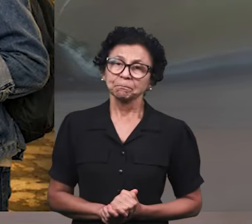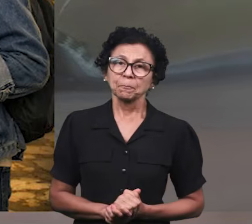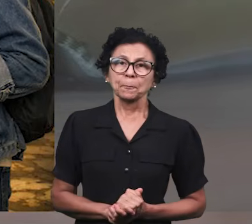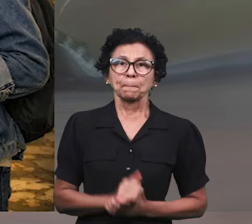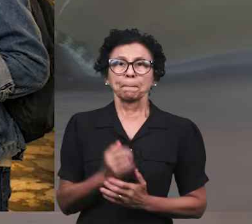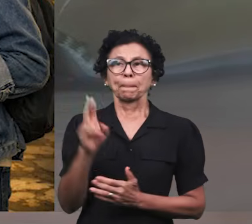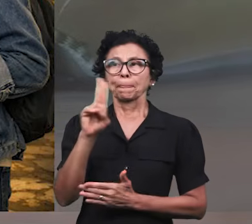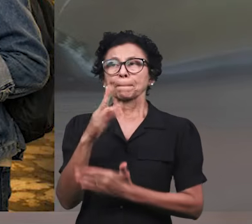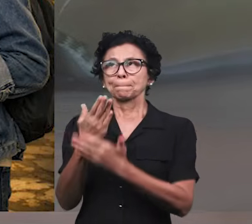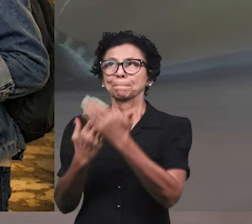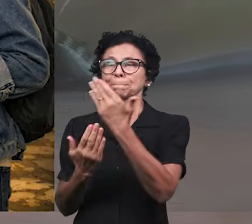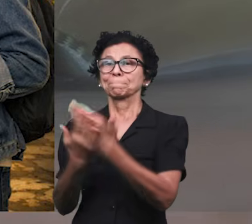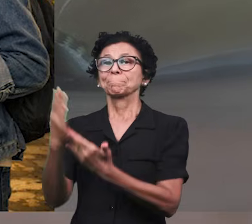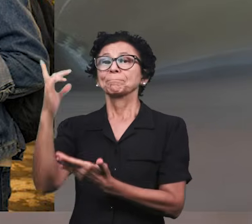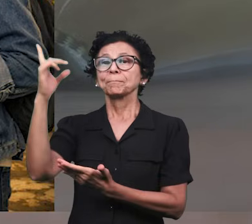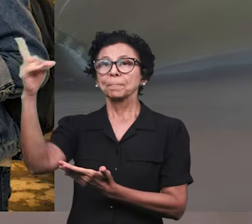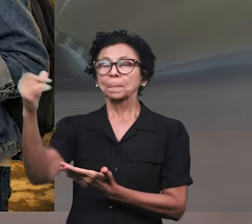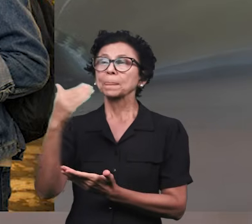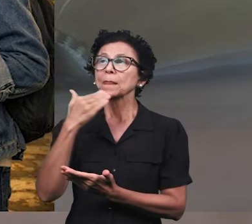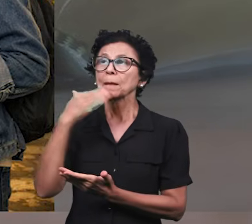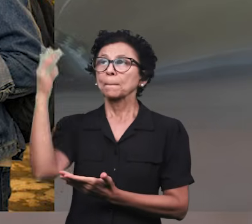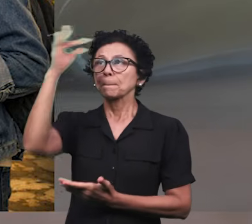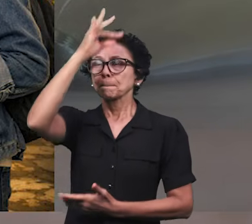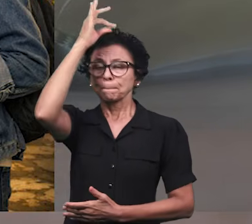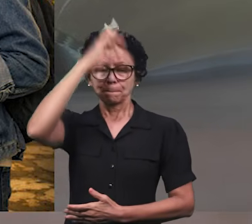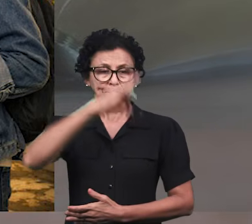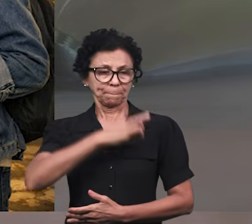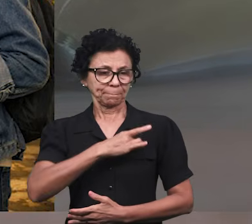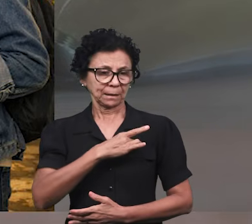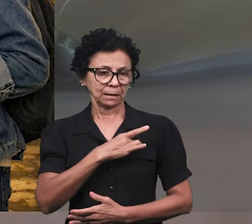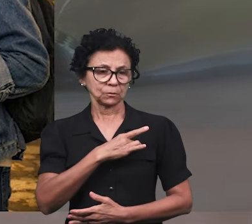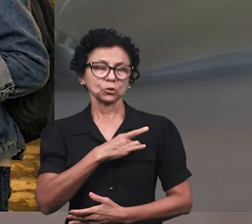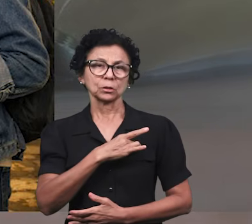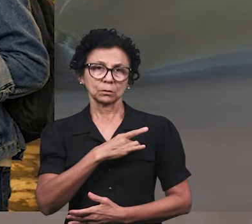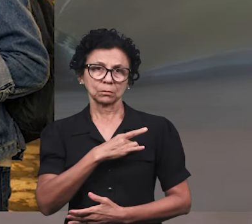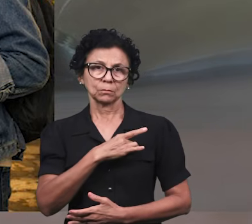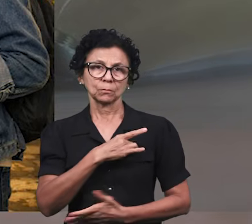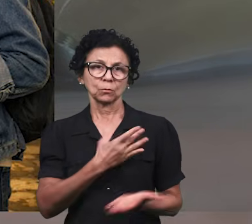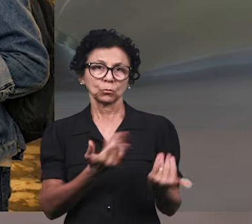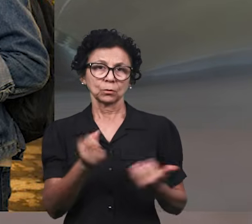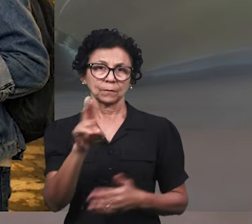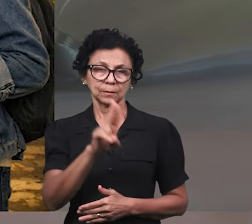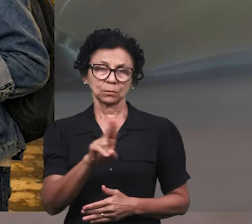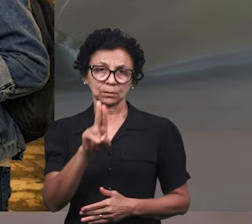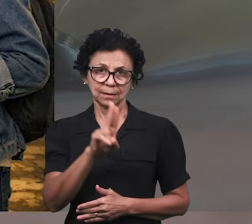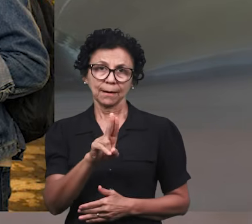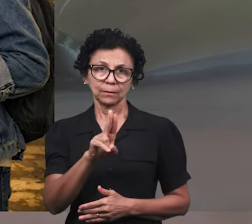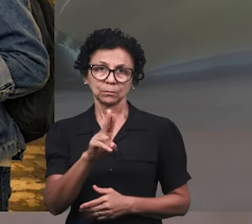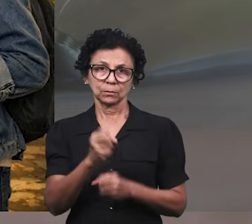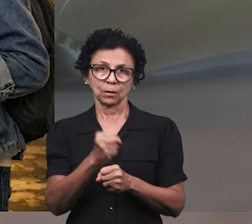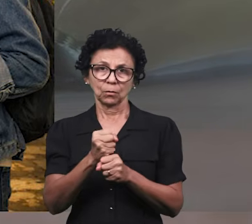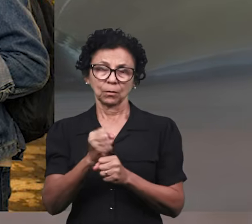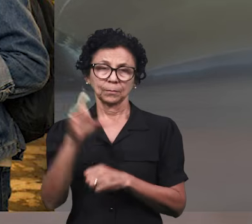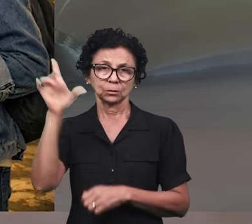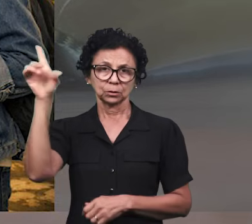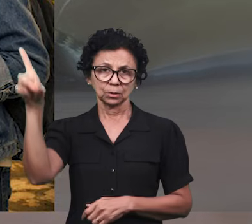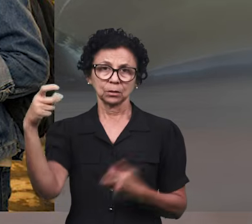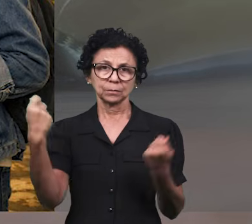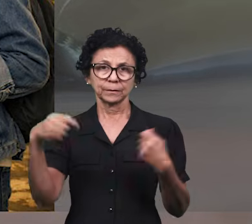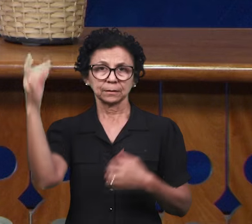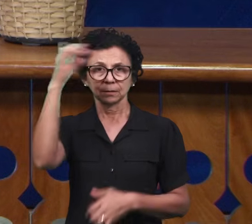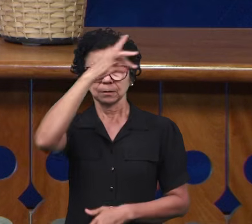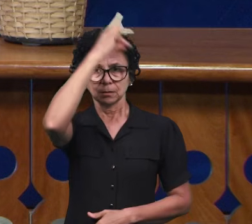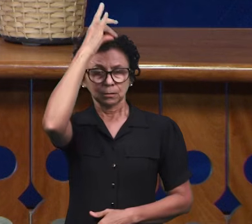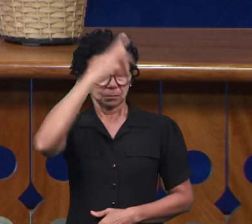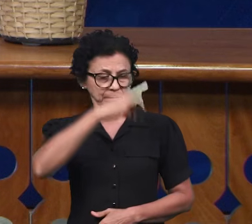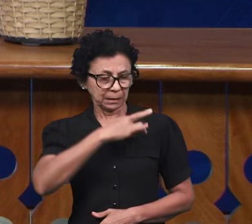Deus é buscar o batismo com o Espírito Santo. Para o jovem ser um instrumento nas mãos de Deus, ele deve buscar o batismo com o Espírito